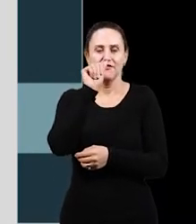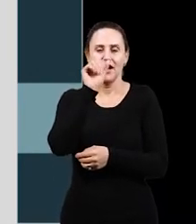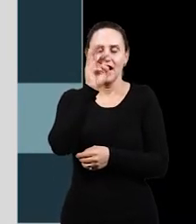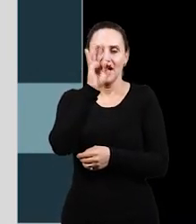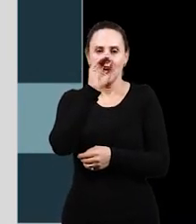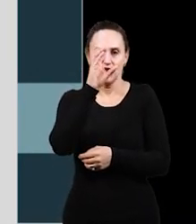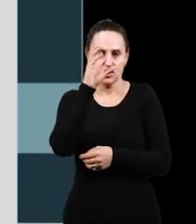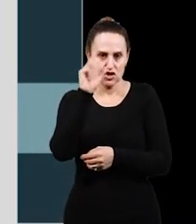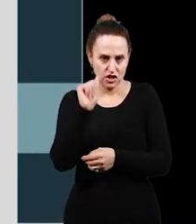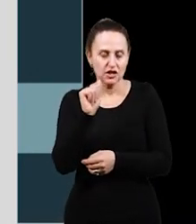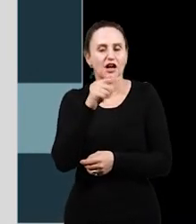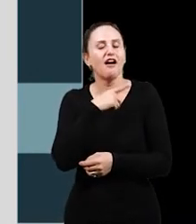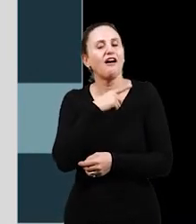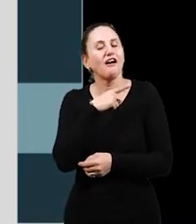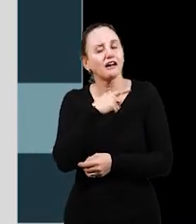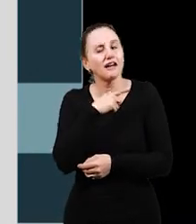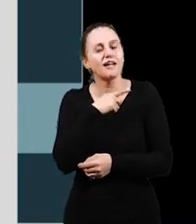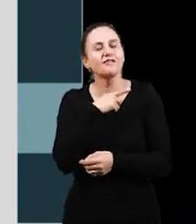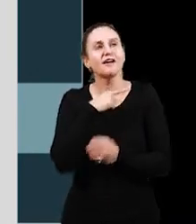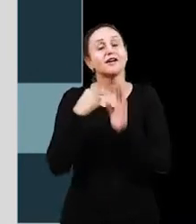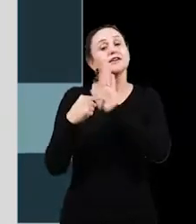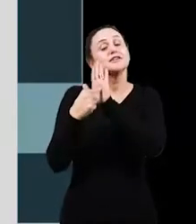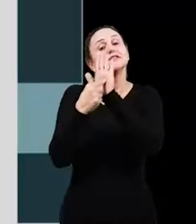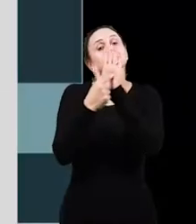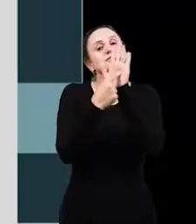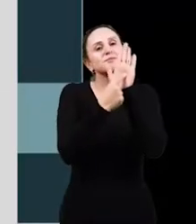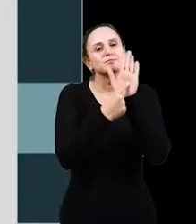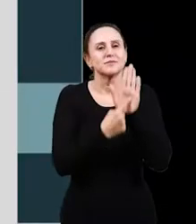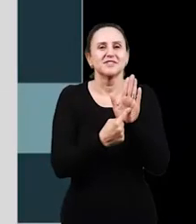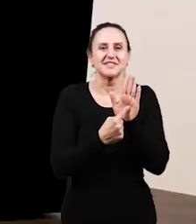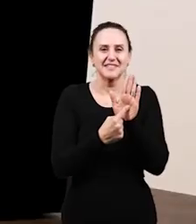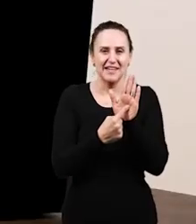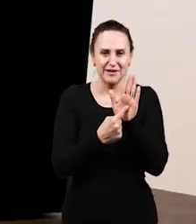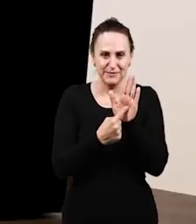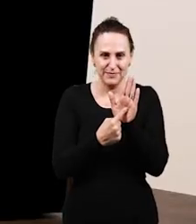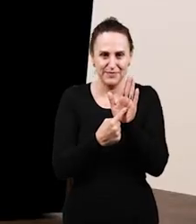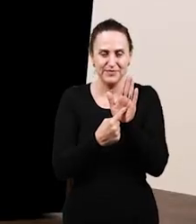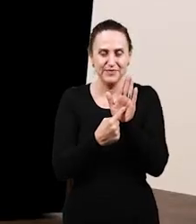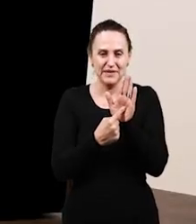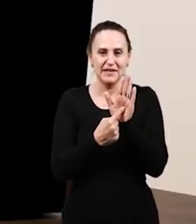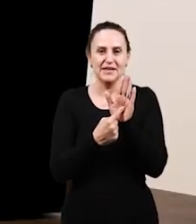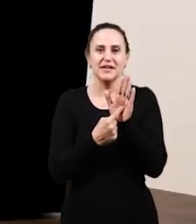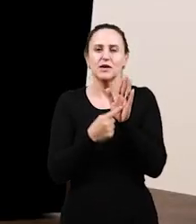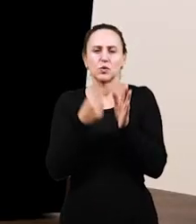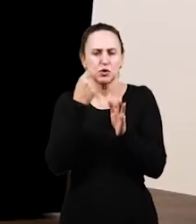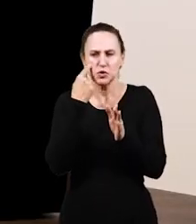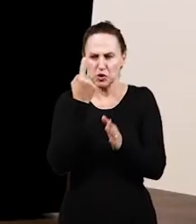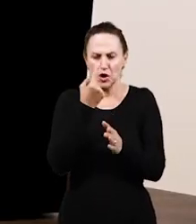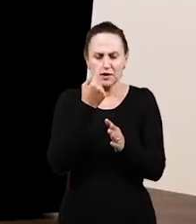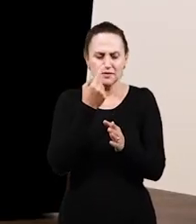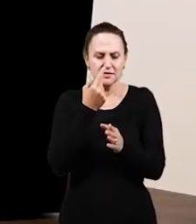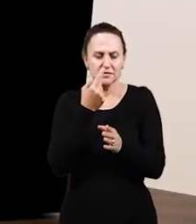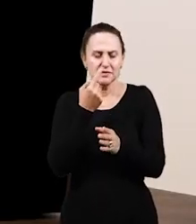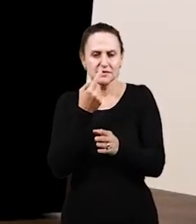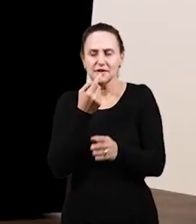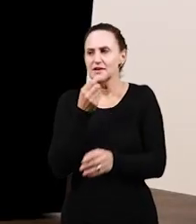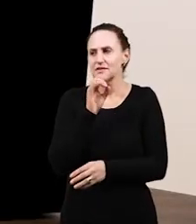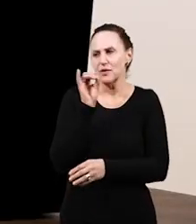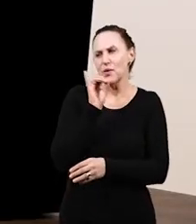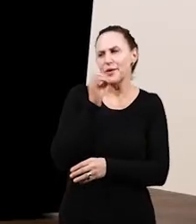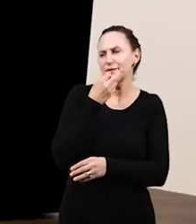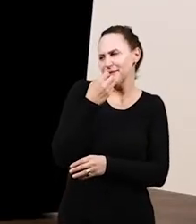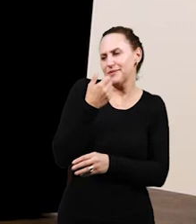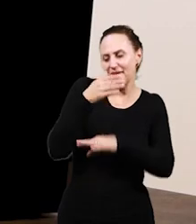estabelecer a comunicação o transmissor eo receptor eu sempre digo para os alunos que quando a gente ter cumprimento alguém na rua a gente